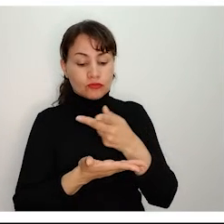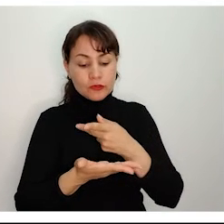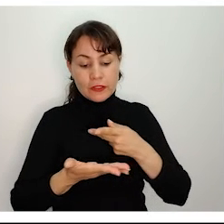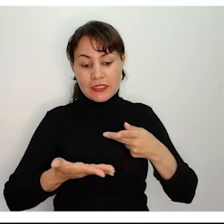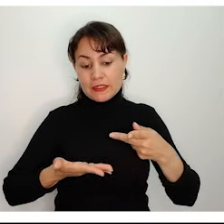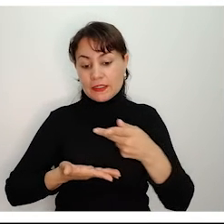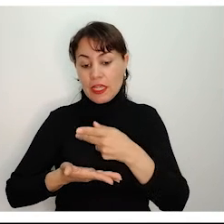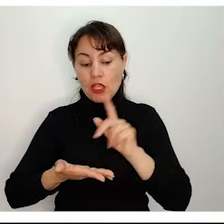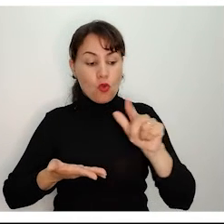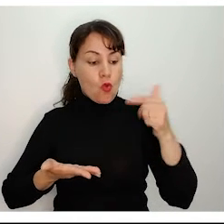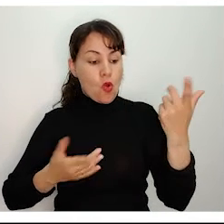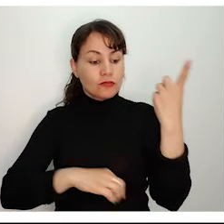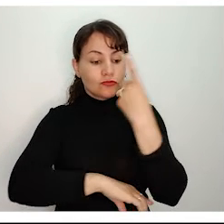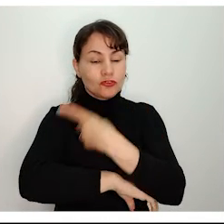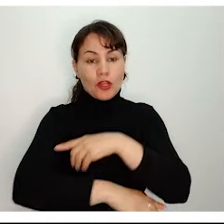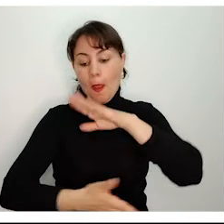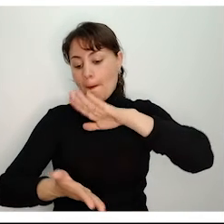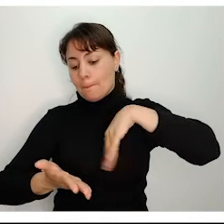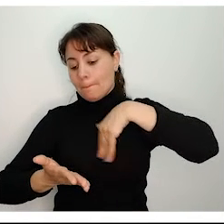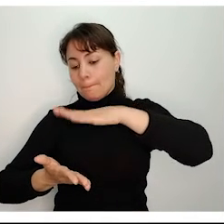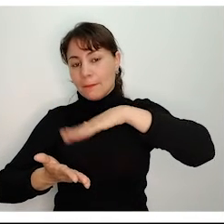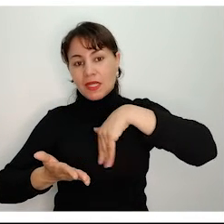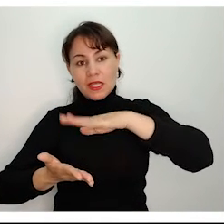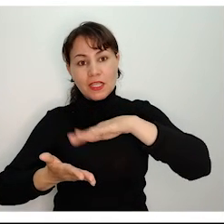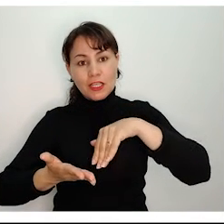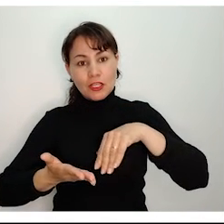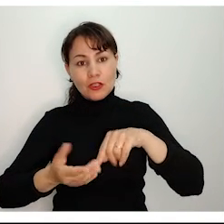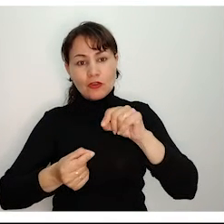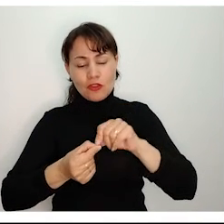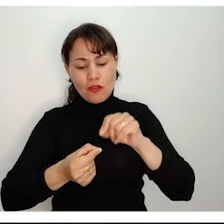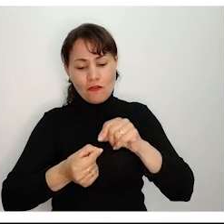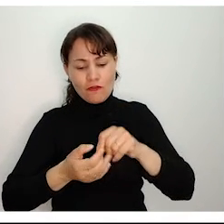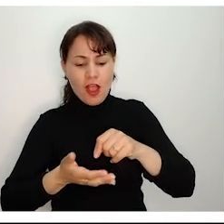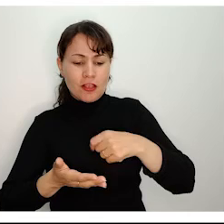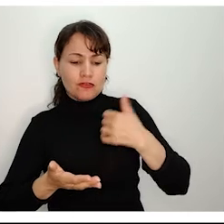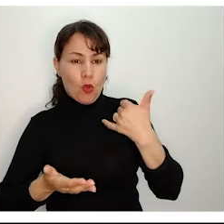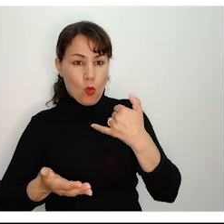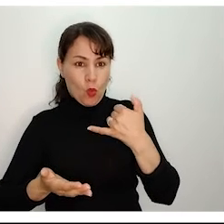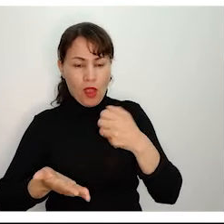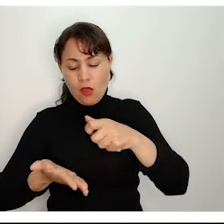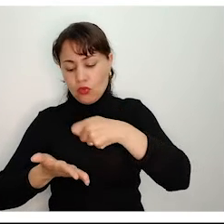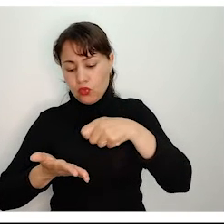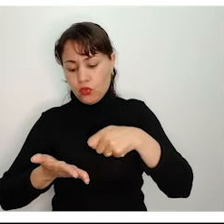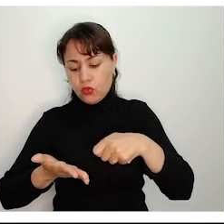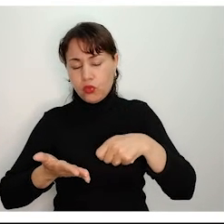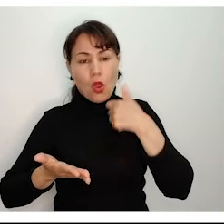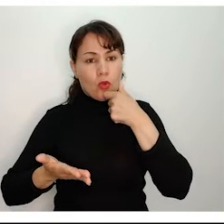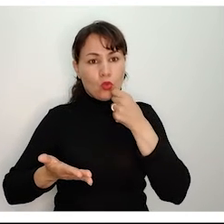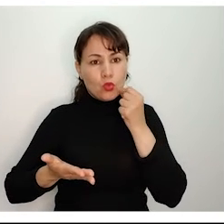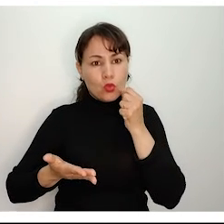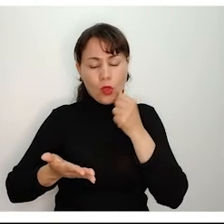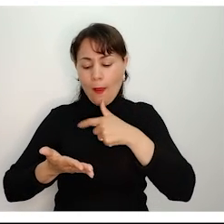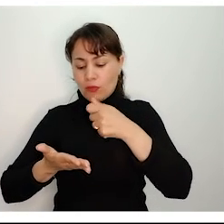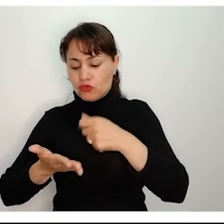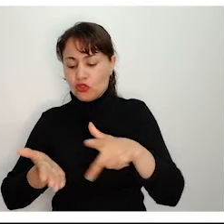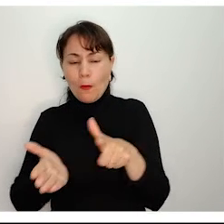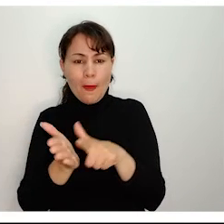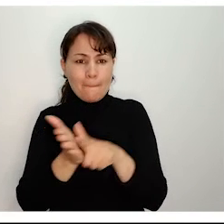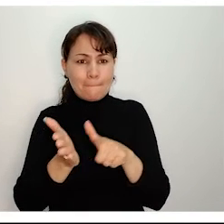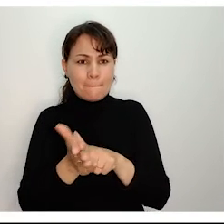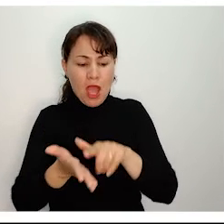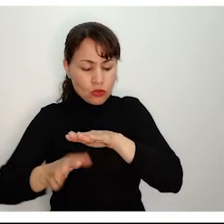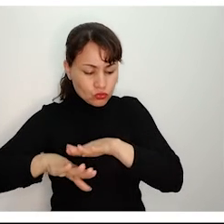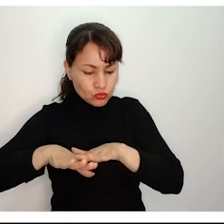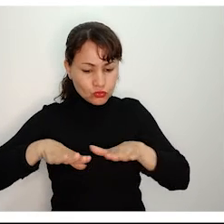eu faço um desenho, outro dia eu pinto, eu desenho com giz, com canetinha, com lápis, eu desenho